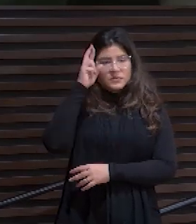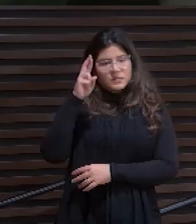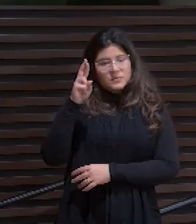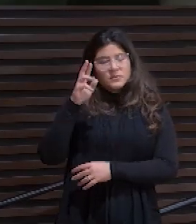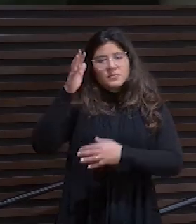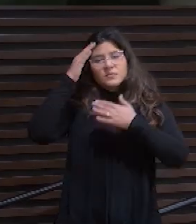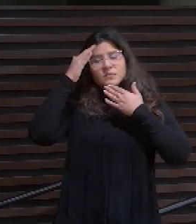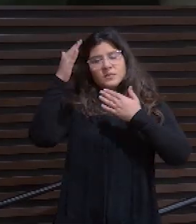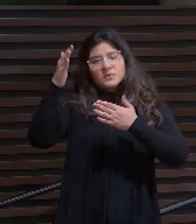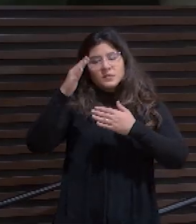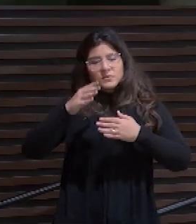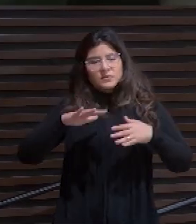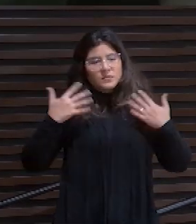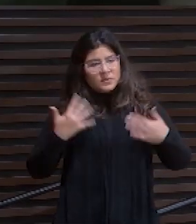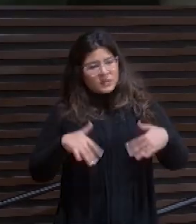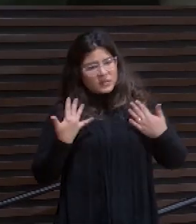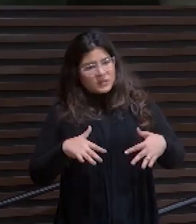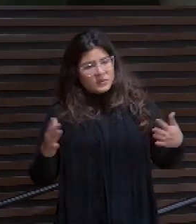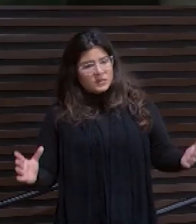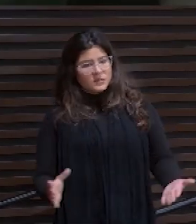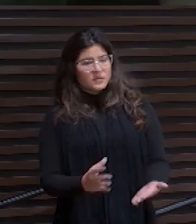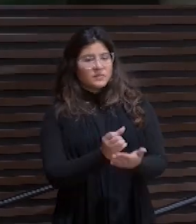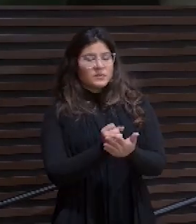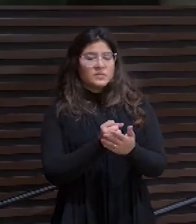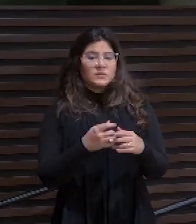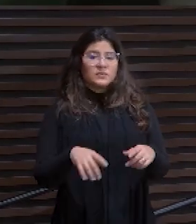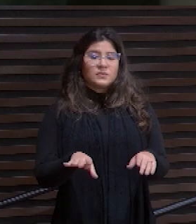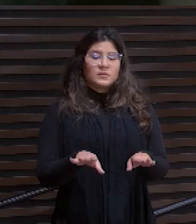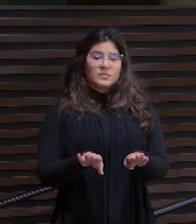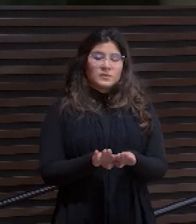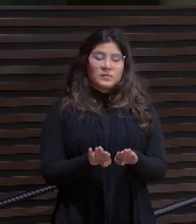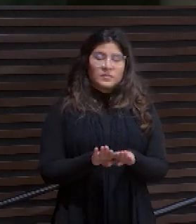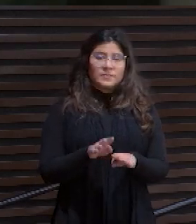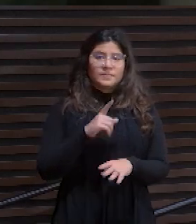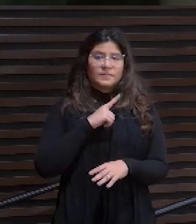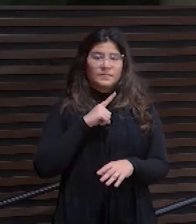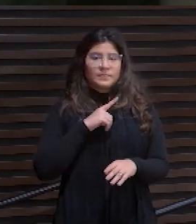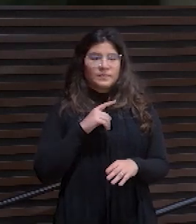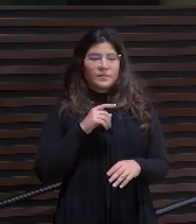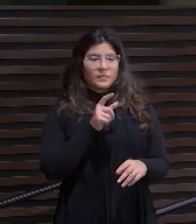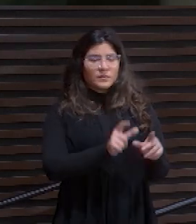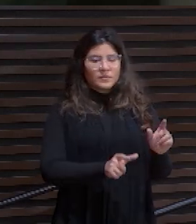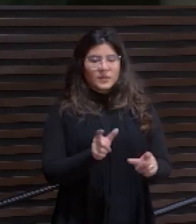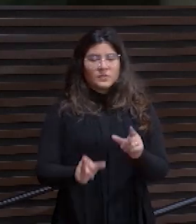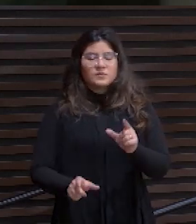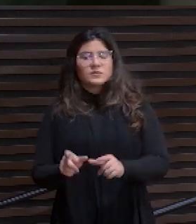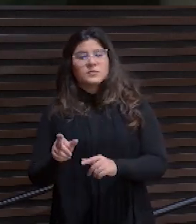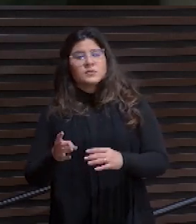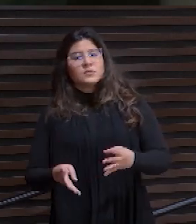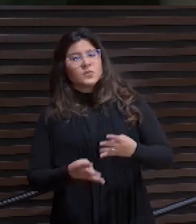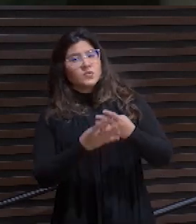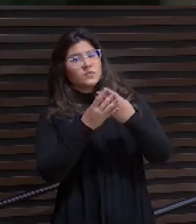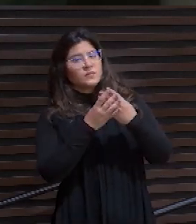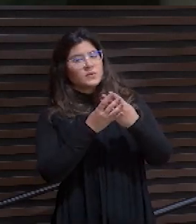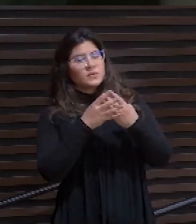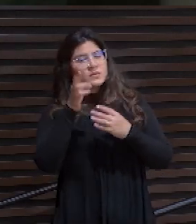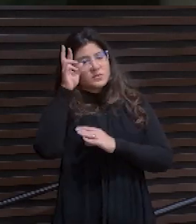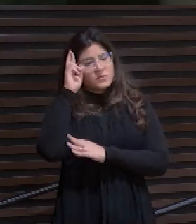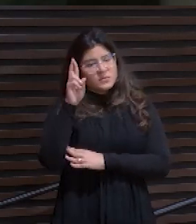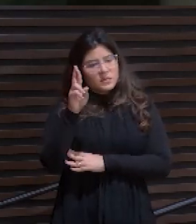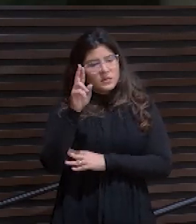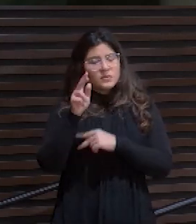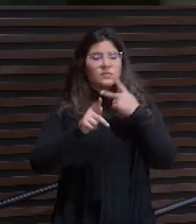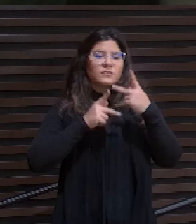salvação. Mas tem também, meus irmãos, aqueles que confessam conhecer o Senhor, se dizem convertidos,